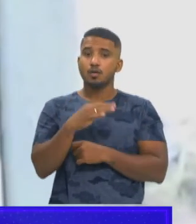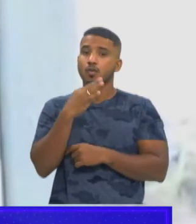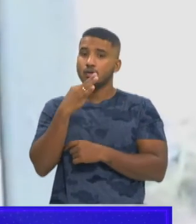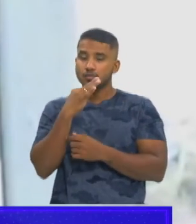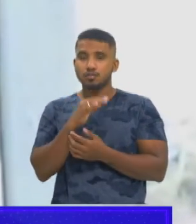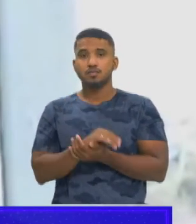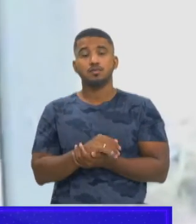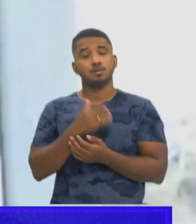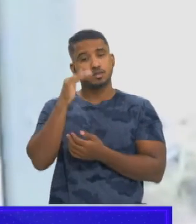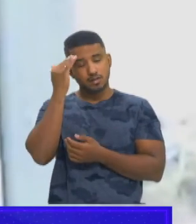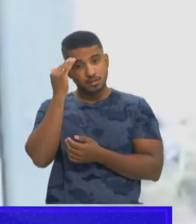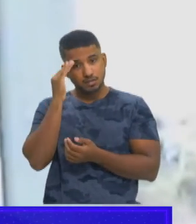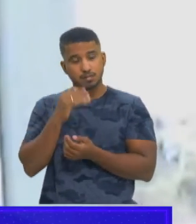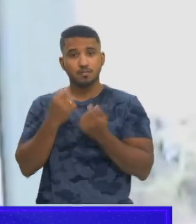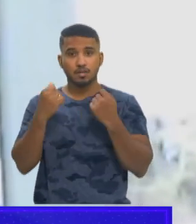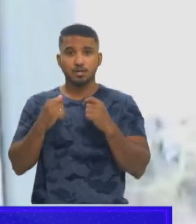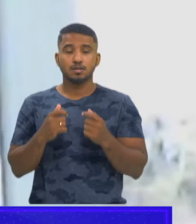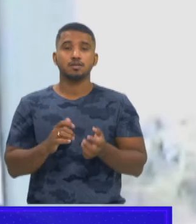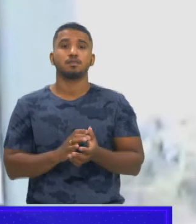ciente, precisa estar